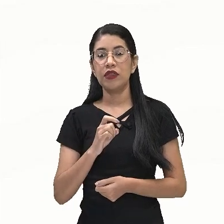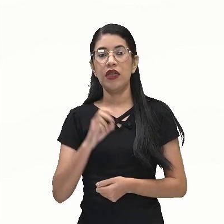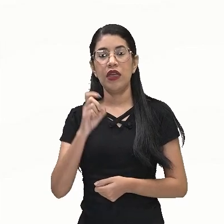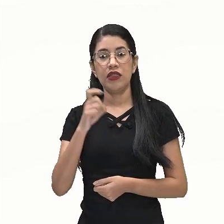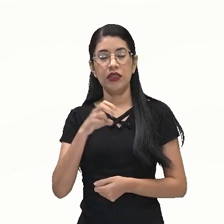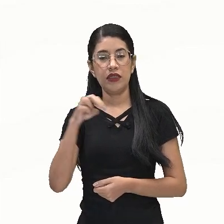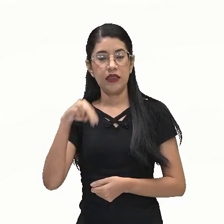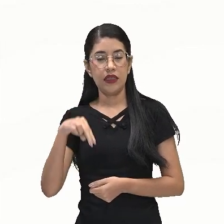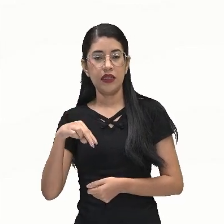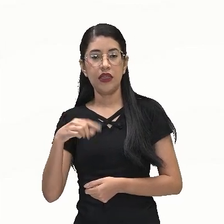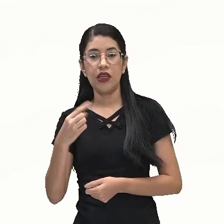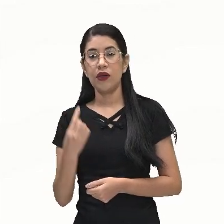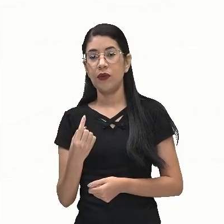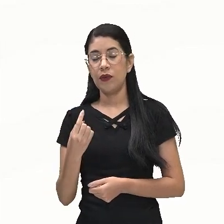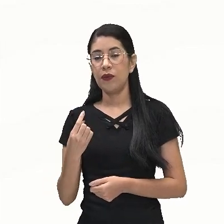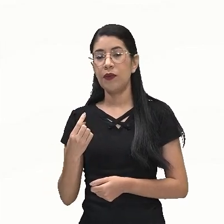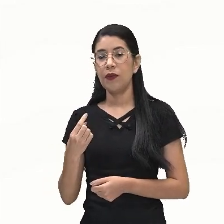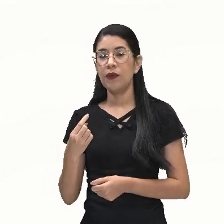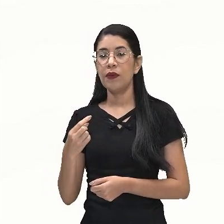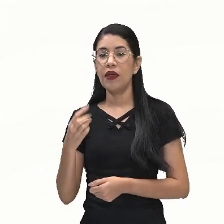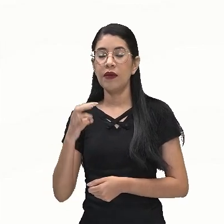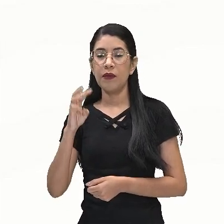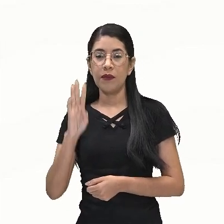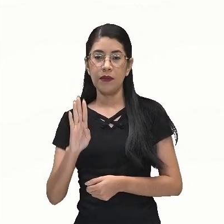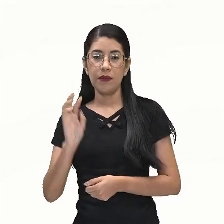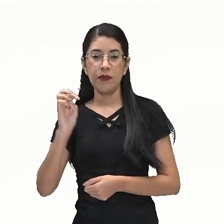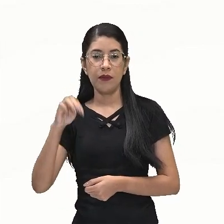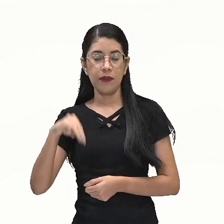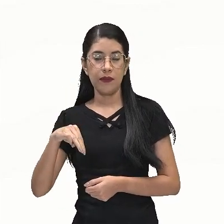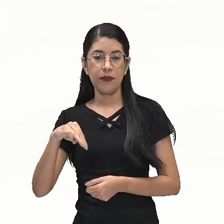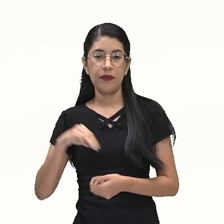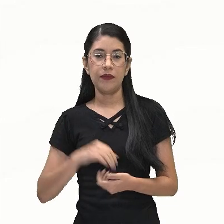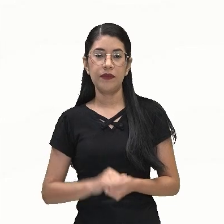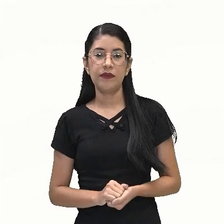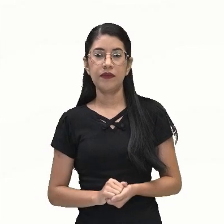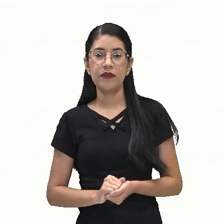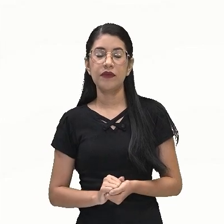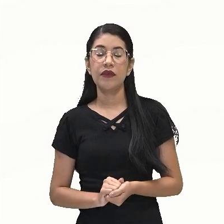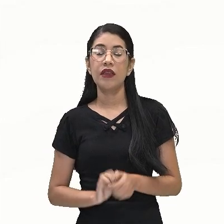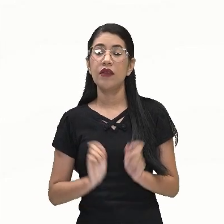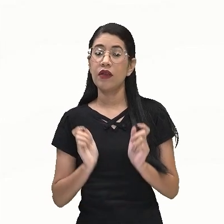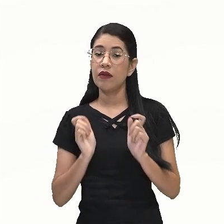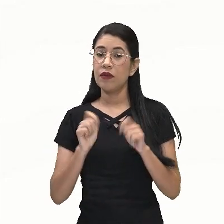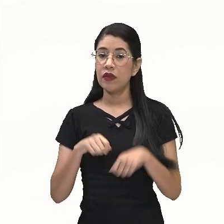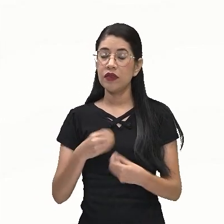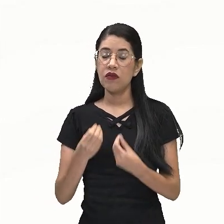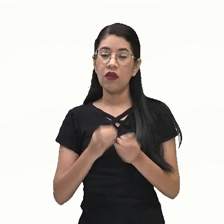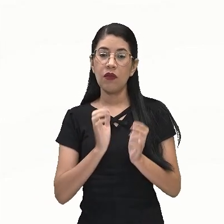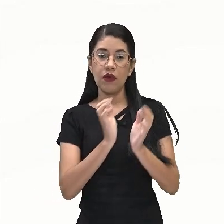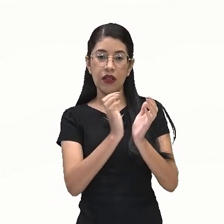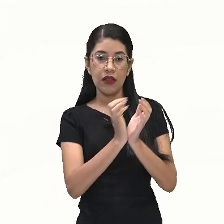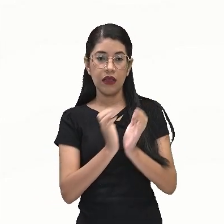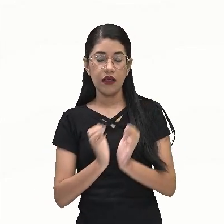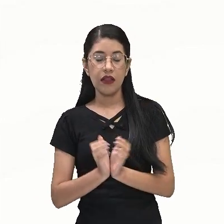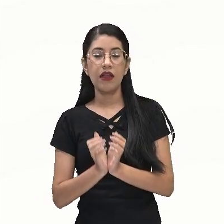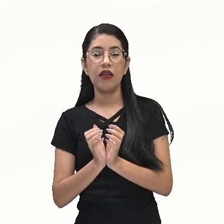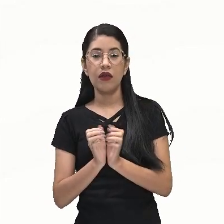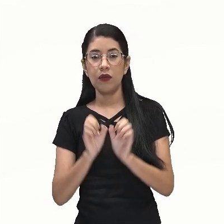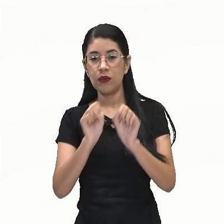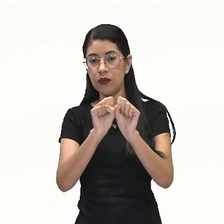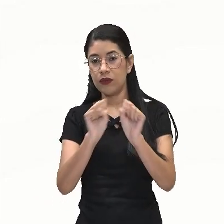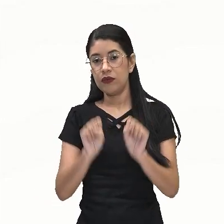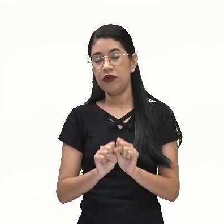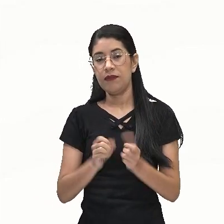meu BM. E é exatamente a partir daqui que a gente vai conseguir fazer a classificação dos meus